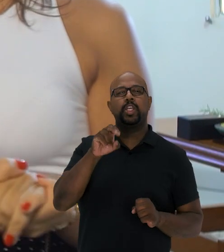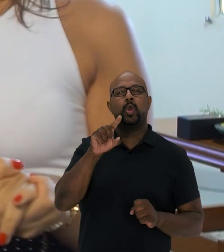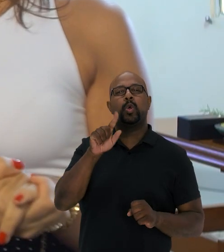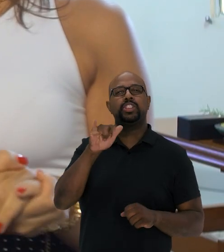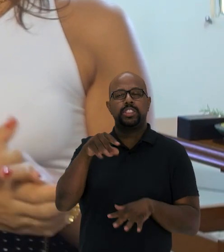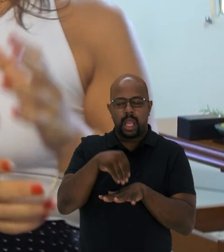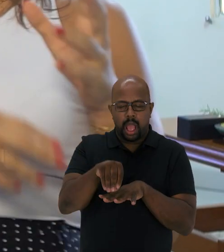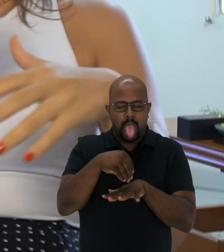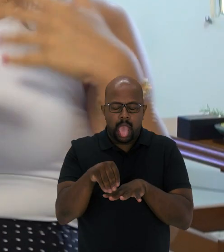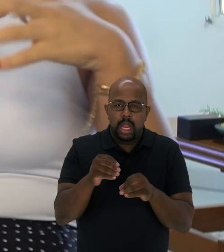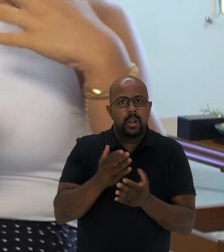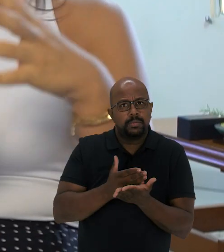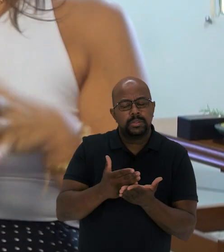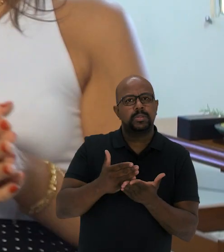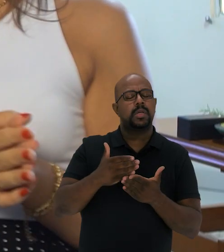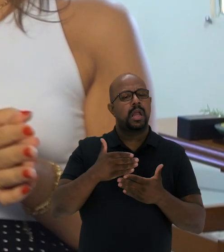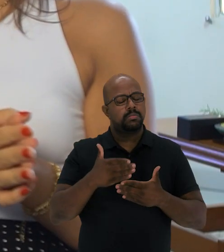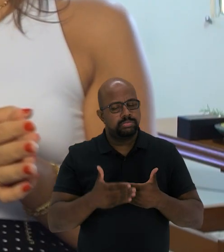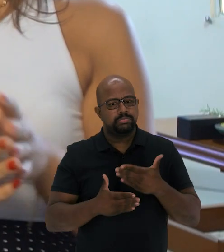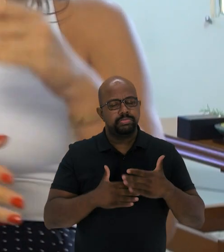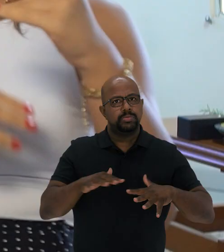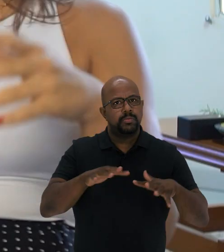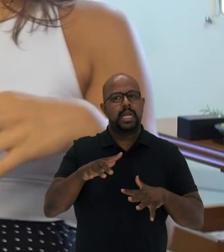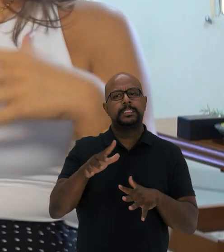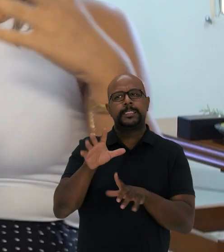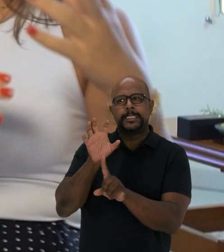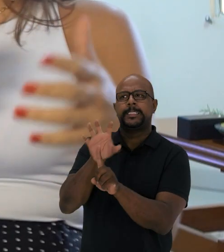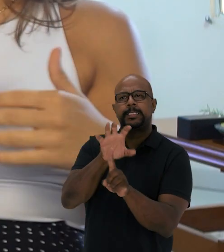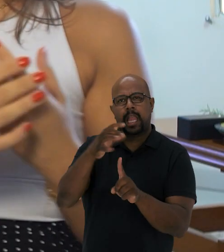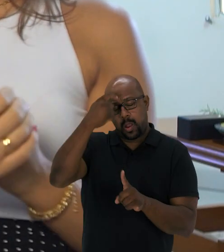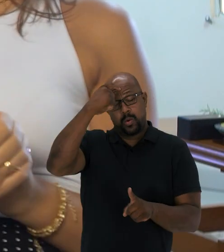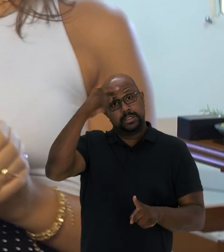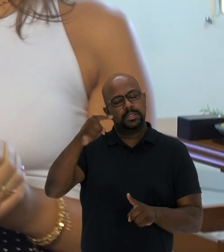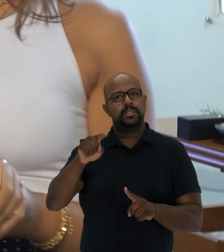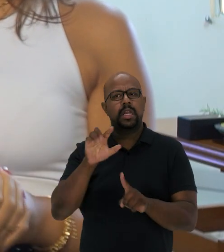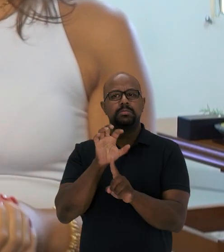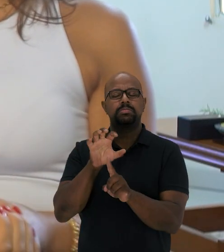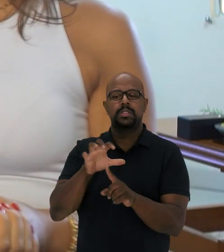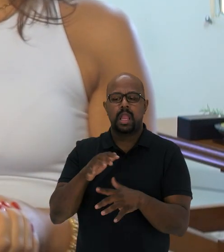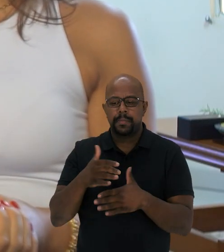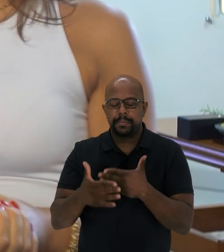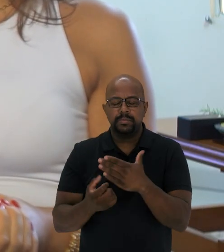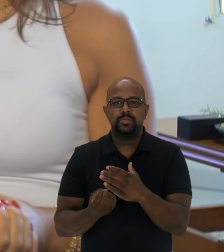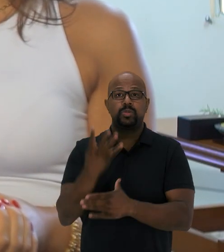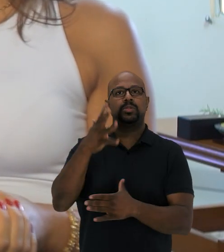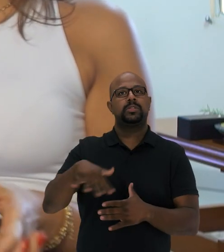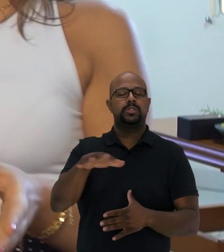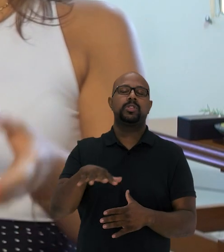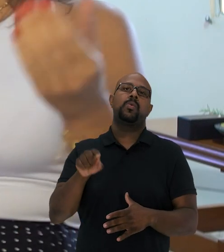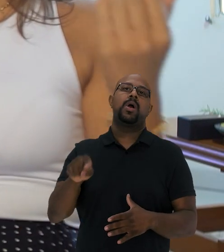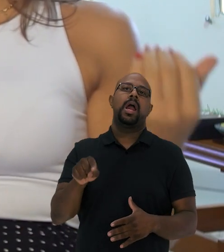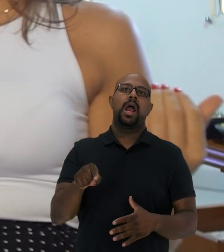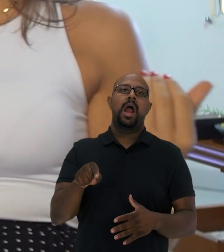arqueologia e, a partir disso, ele começou um movimento para tentar uma conscientização. E desse movimento surgiu, então,